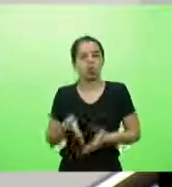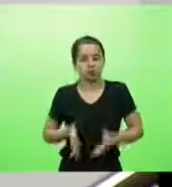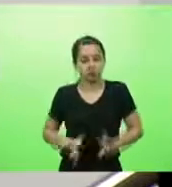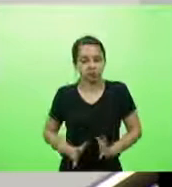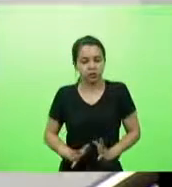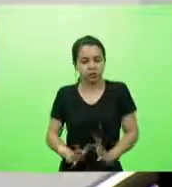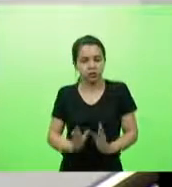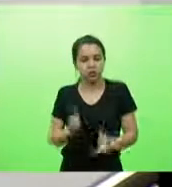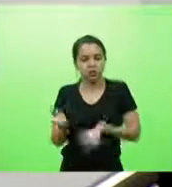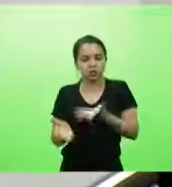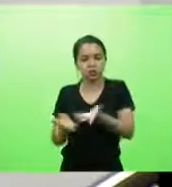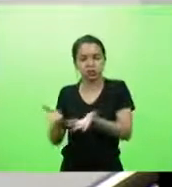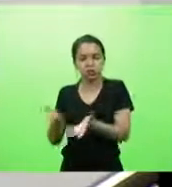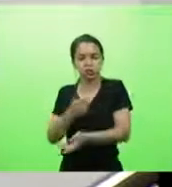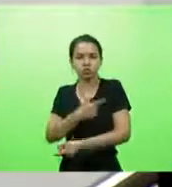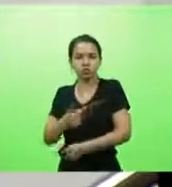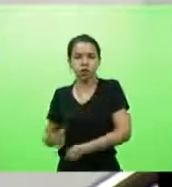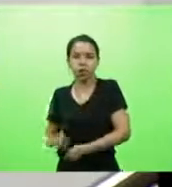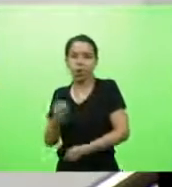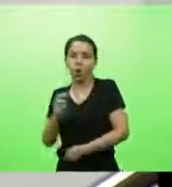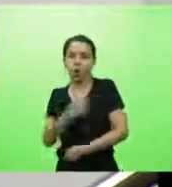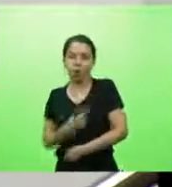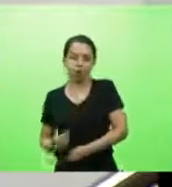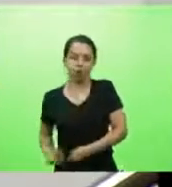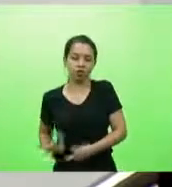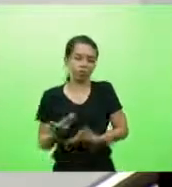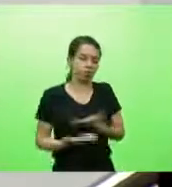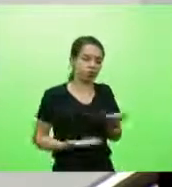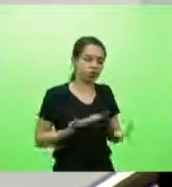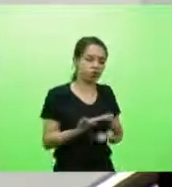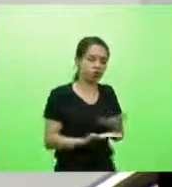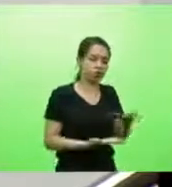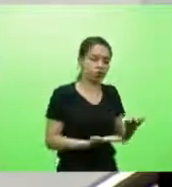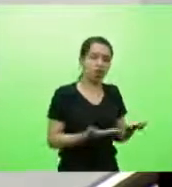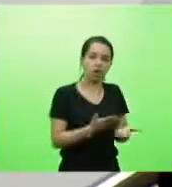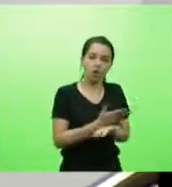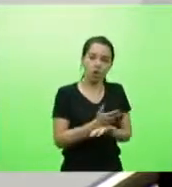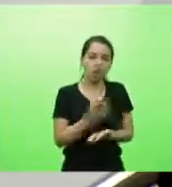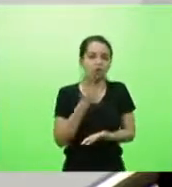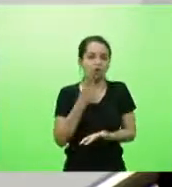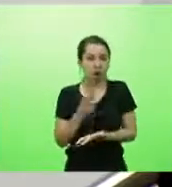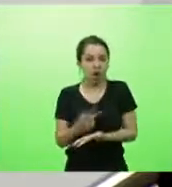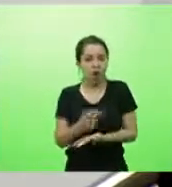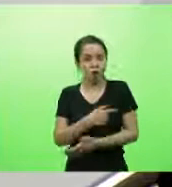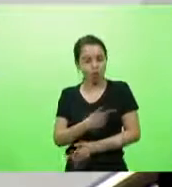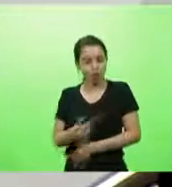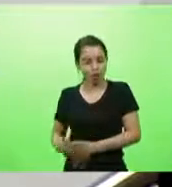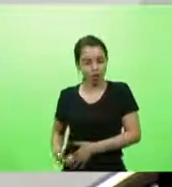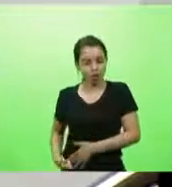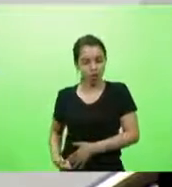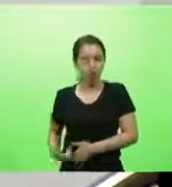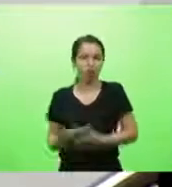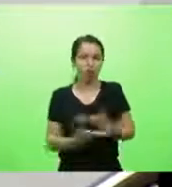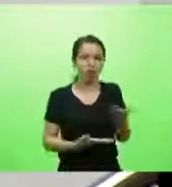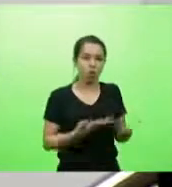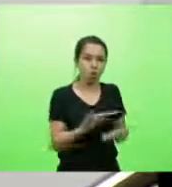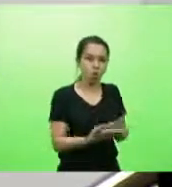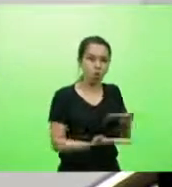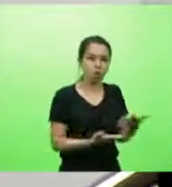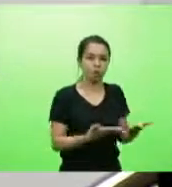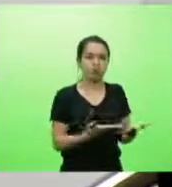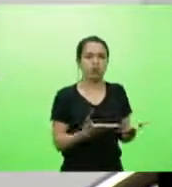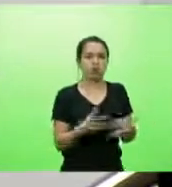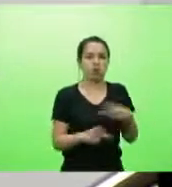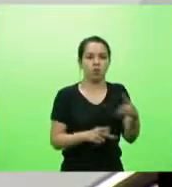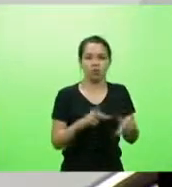servir ao Estado? Tentarão dizer que não, que é o Estado que nasceu para servir ao brasileiro. Mas não, é o brasileiro que